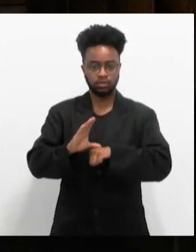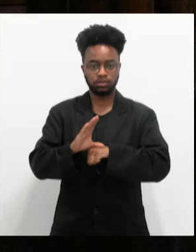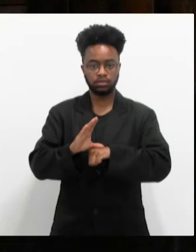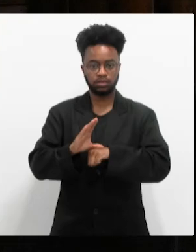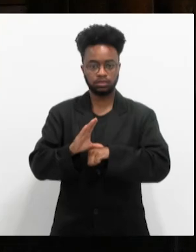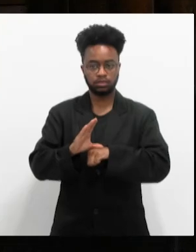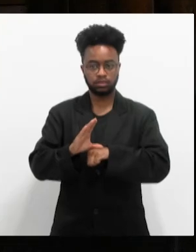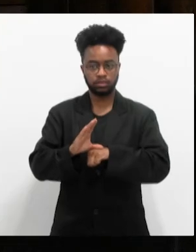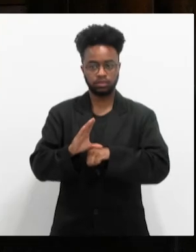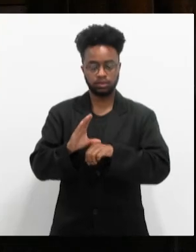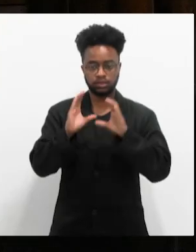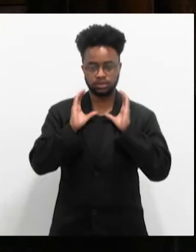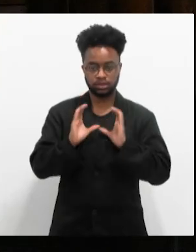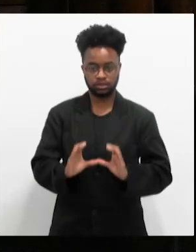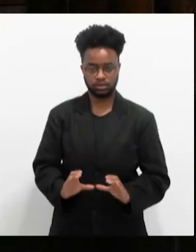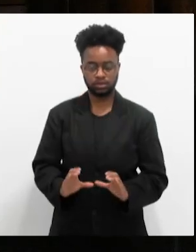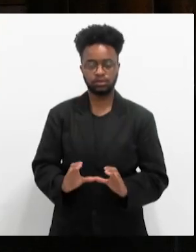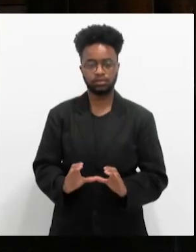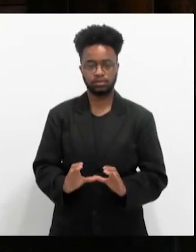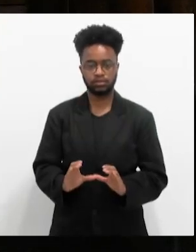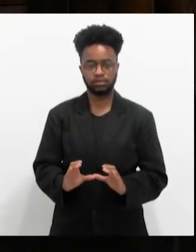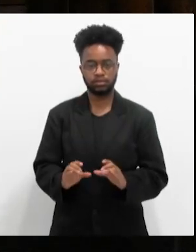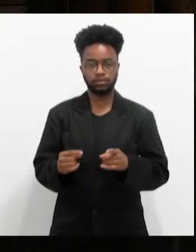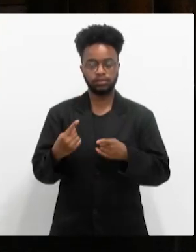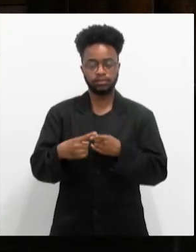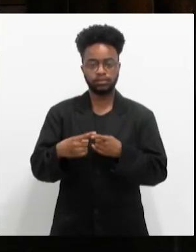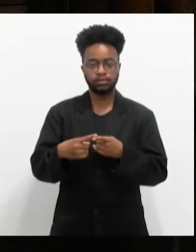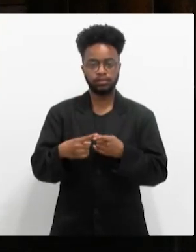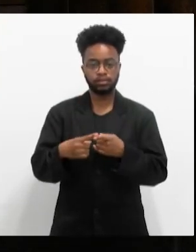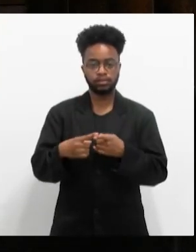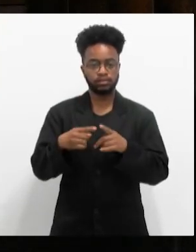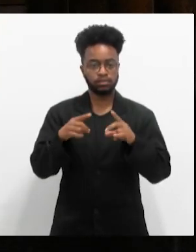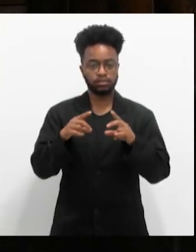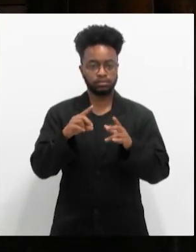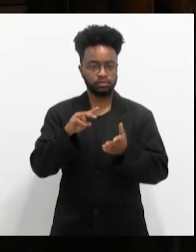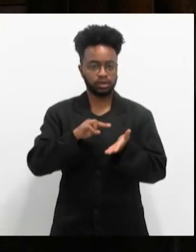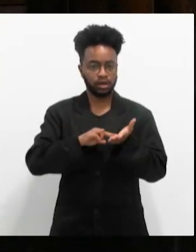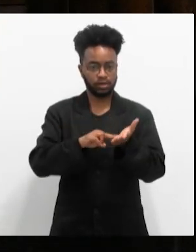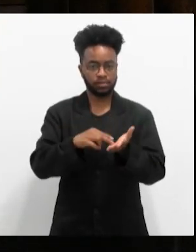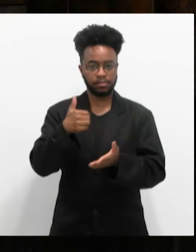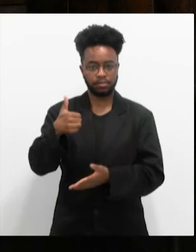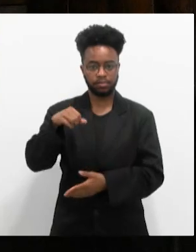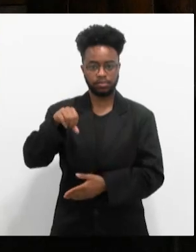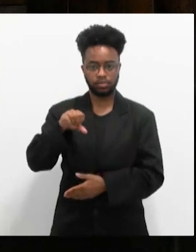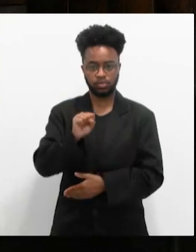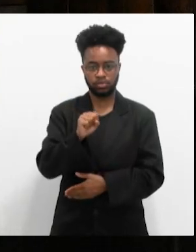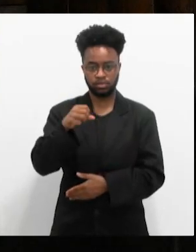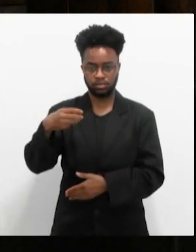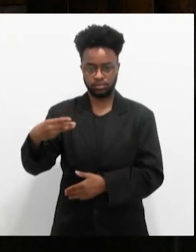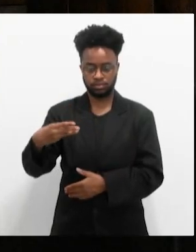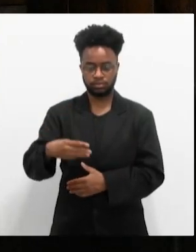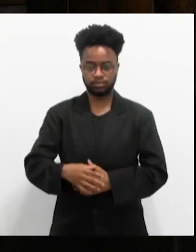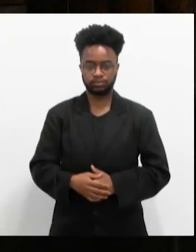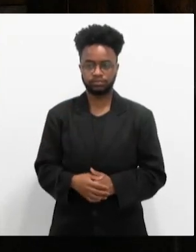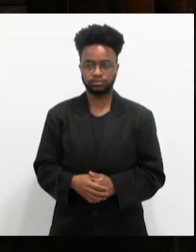Constituição Cidadã, que é a Carta de 1988,